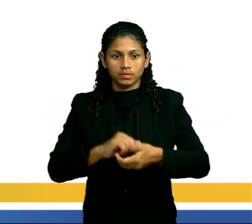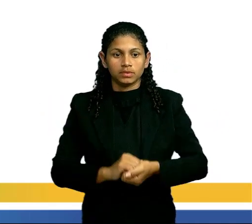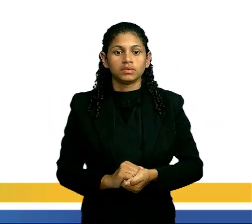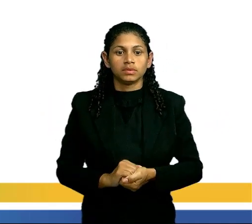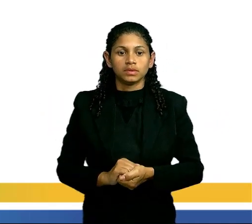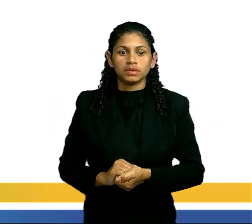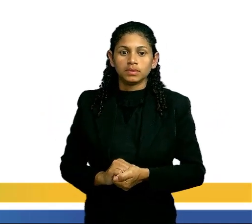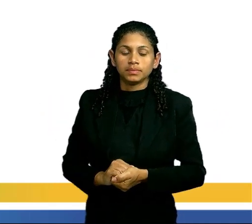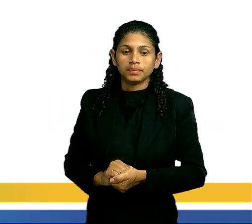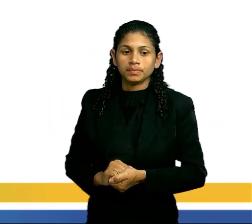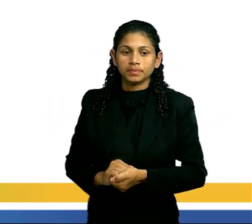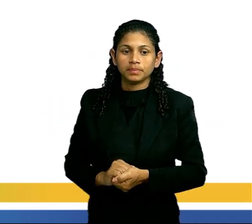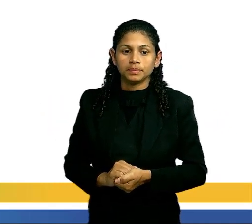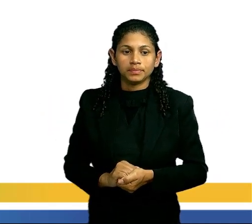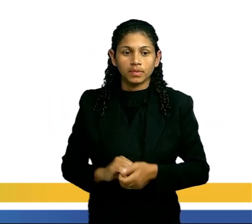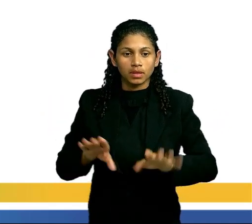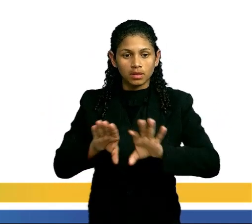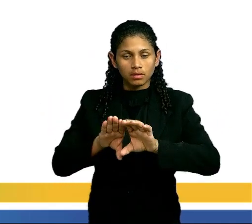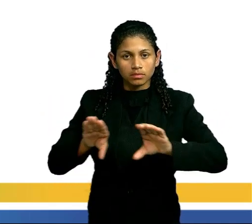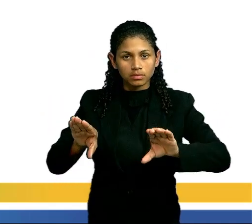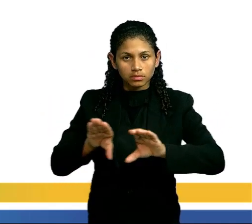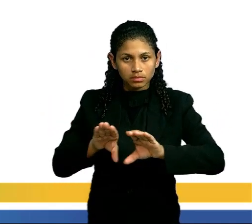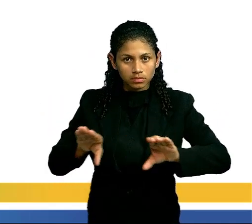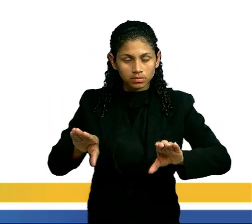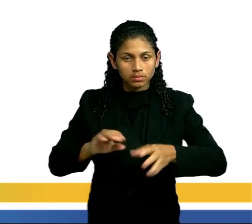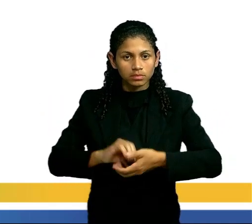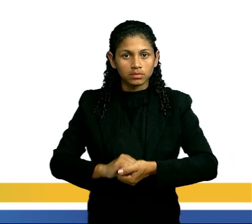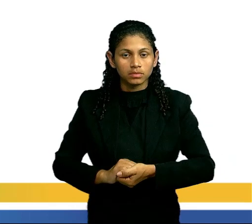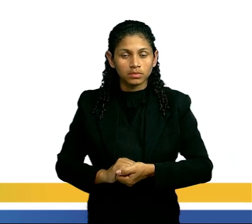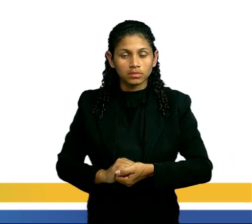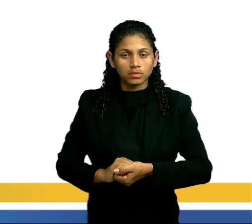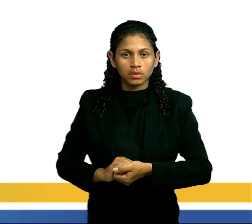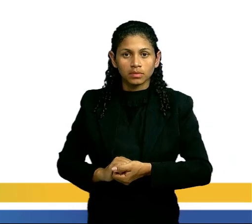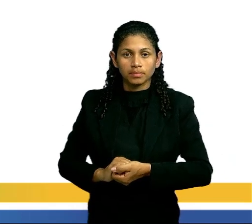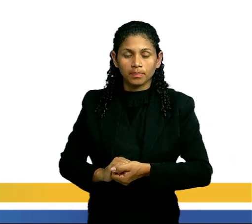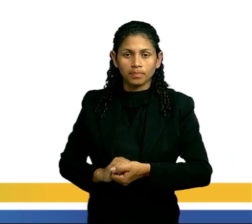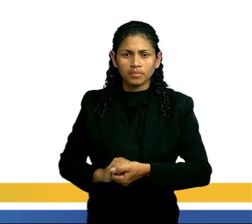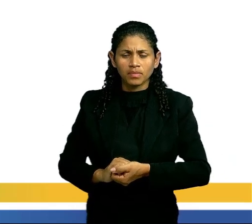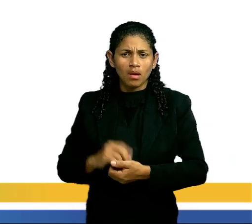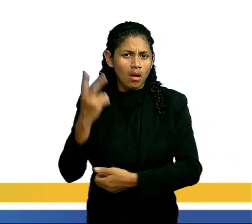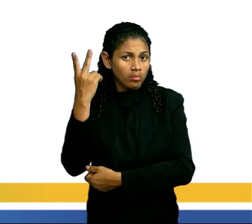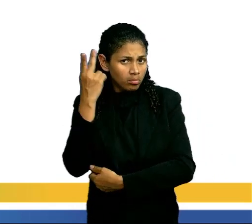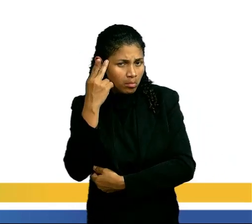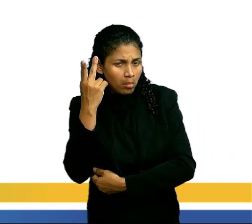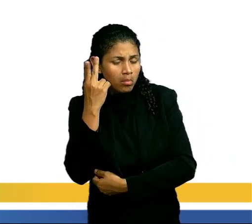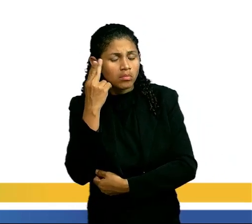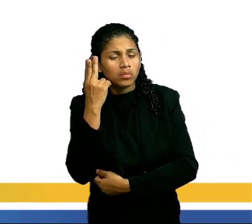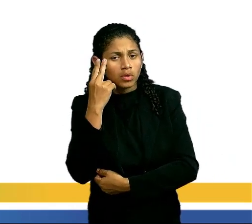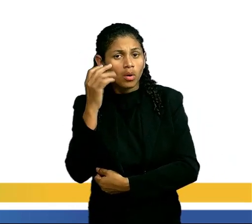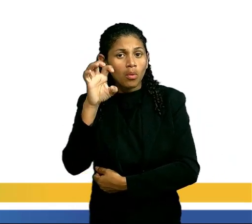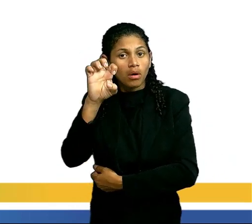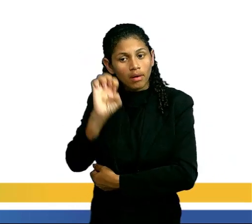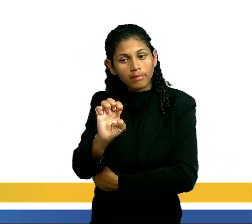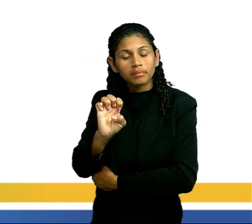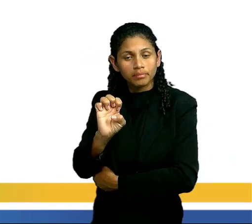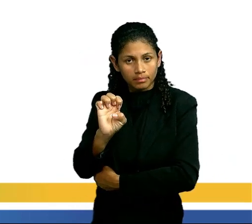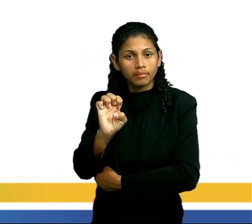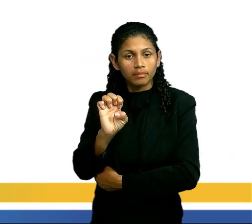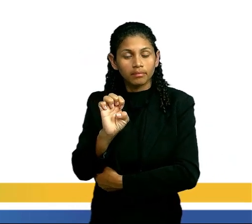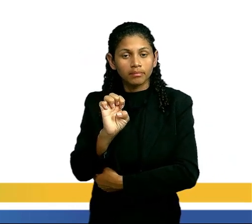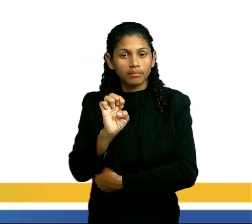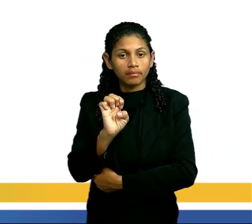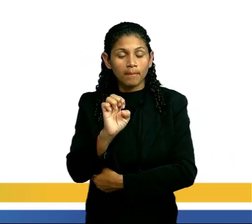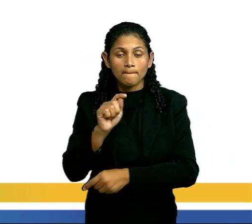elas apenas colocam uma adição. A mais comum é o não é? Isso e aquilo.